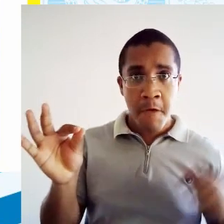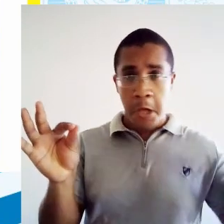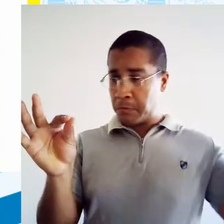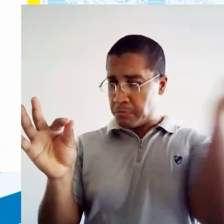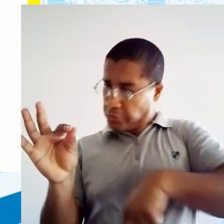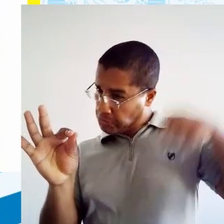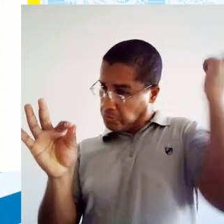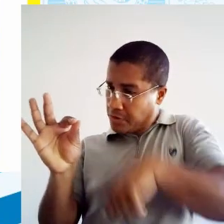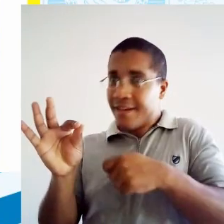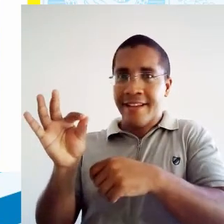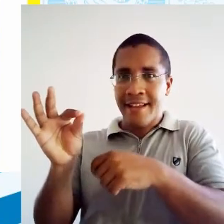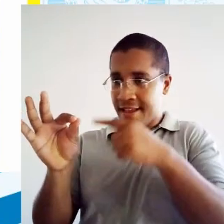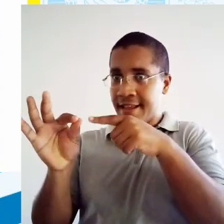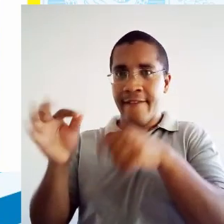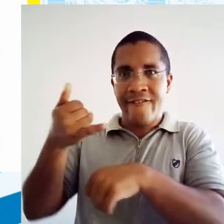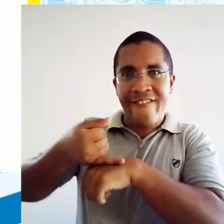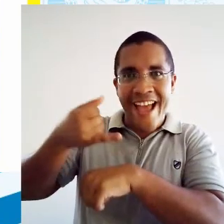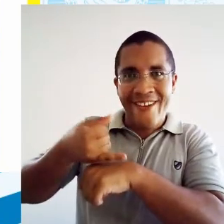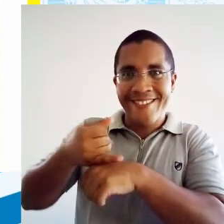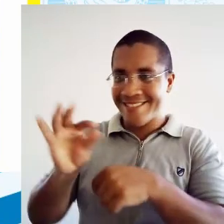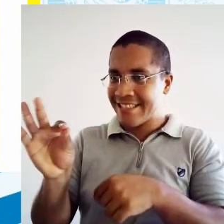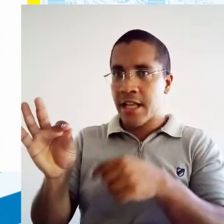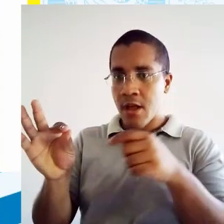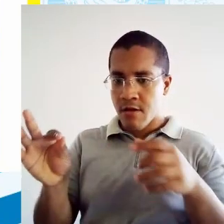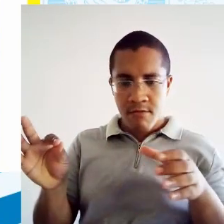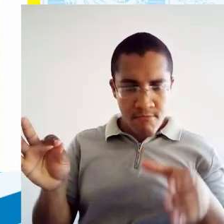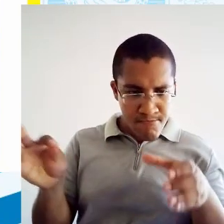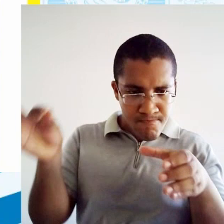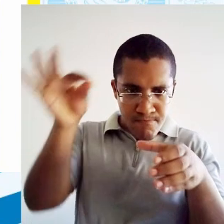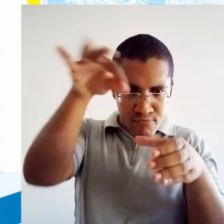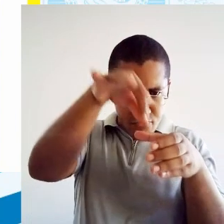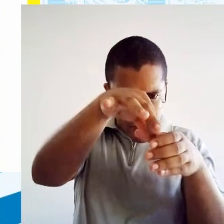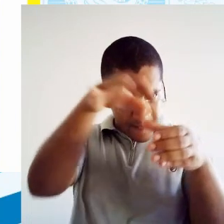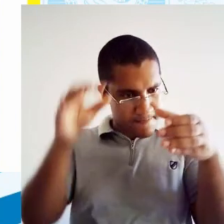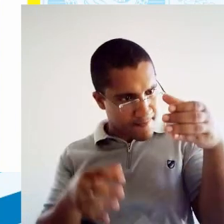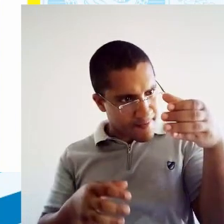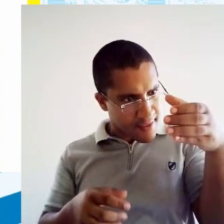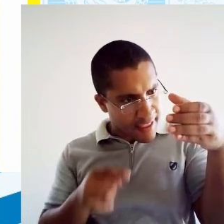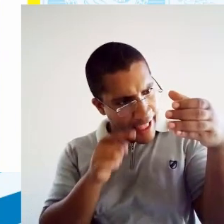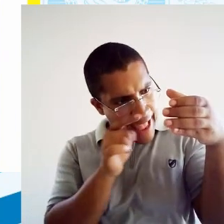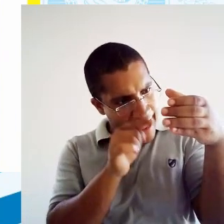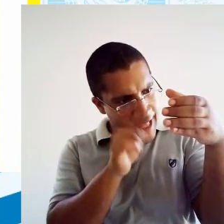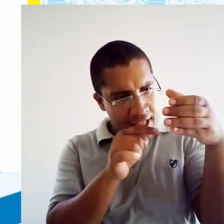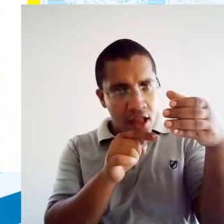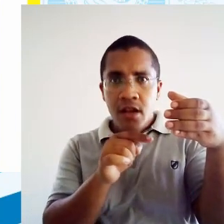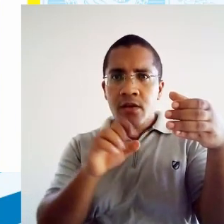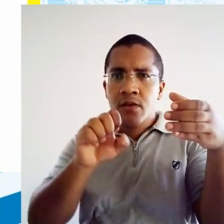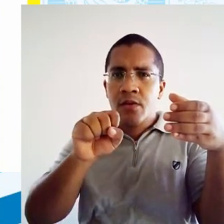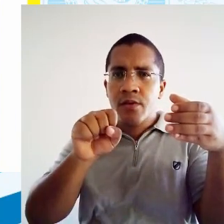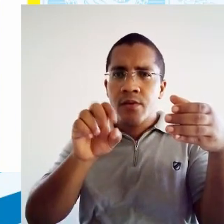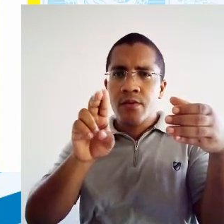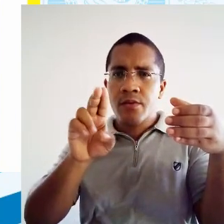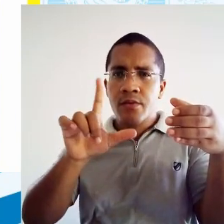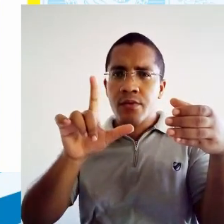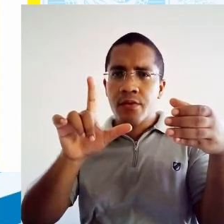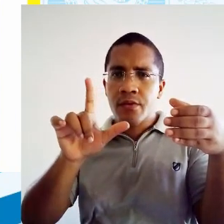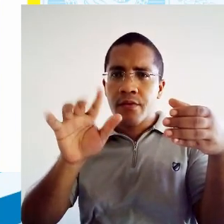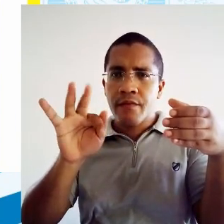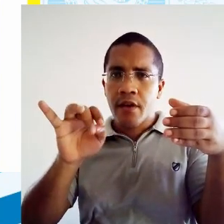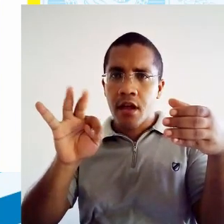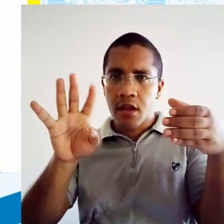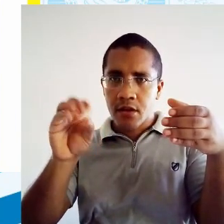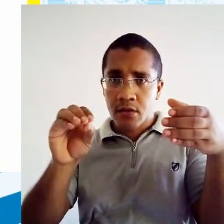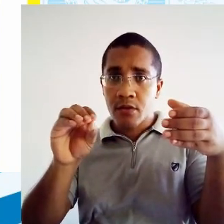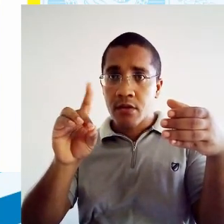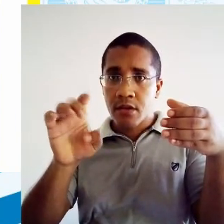colocar pregos de ferro em uma solução aquosa de sulfato de cobre. Após determinado período, nota-se que a